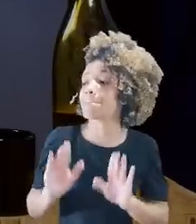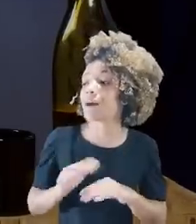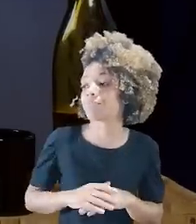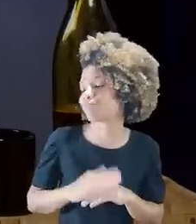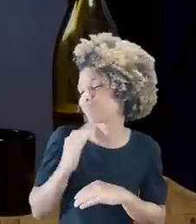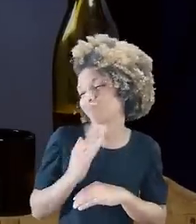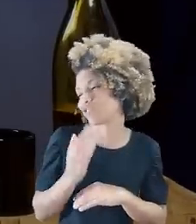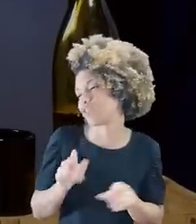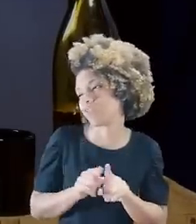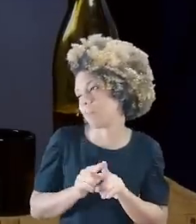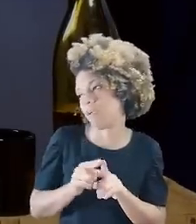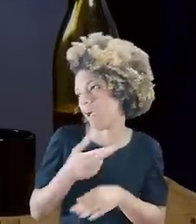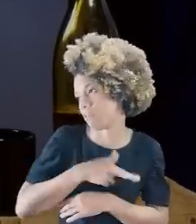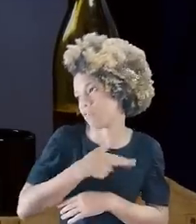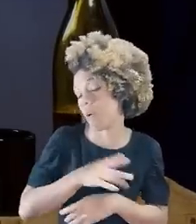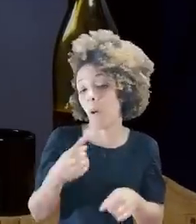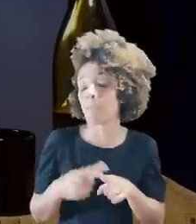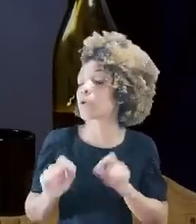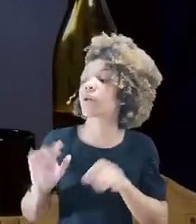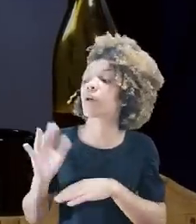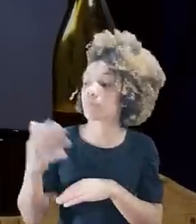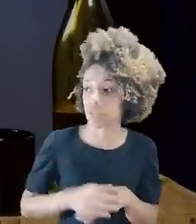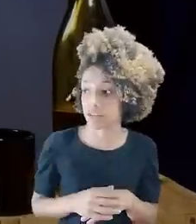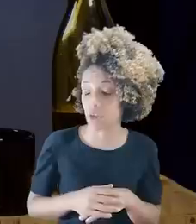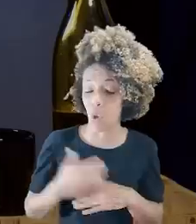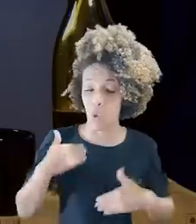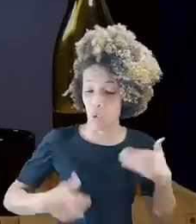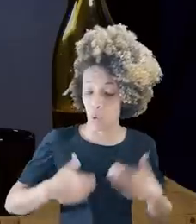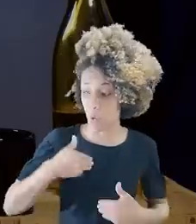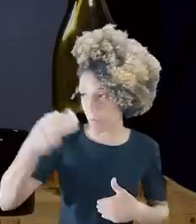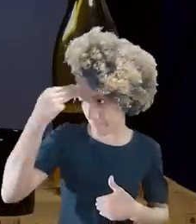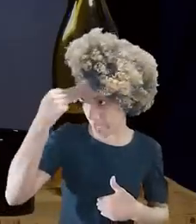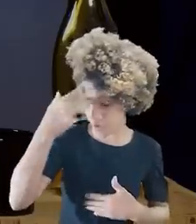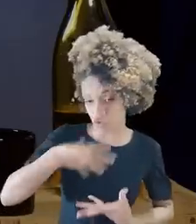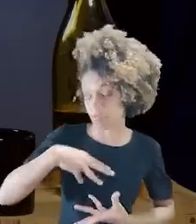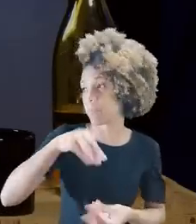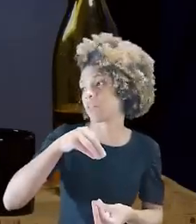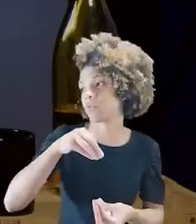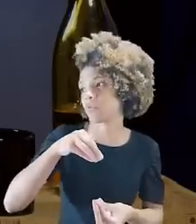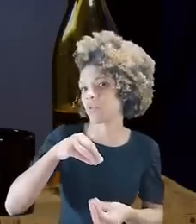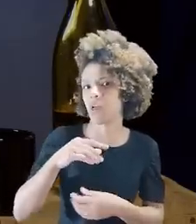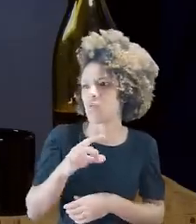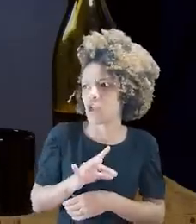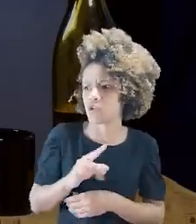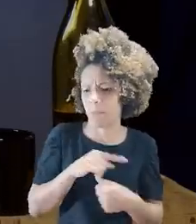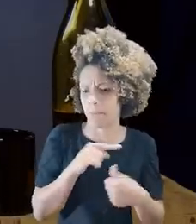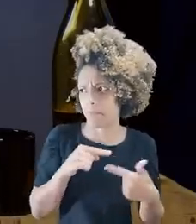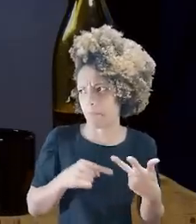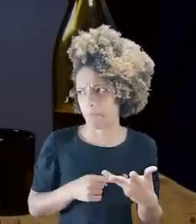eh eh não não tô cuidando do me meu filho direito não consigo e me aprofundar em